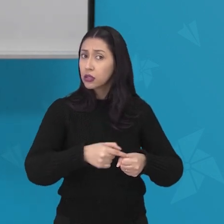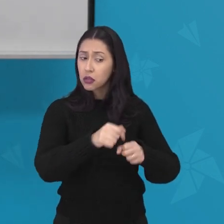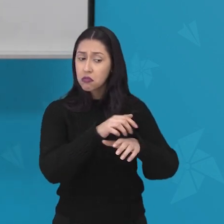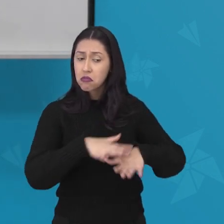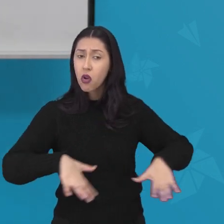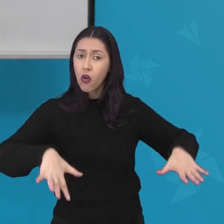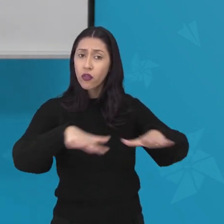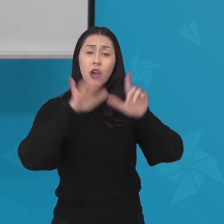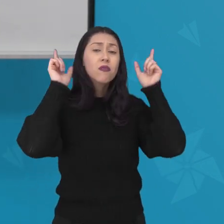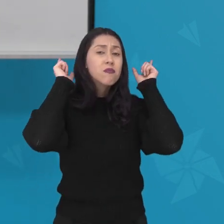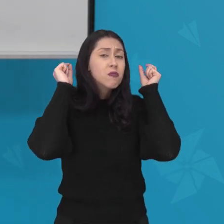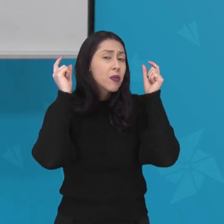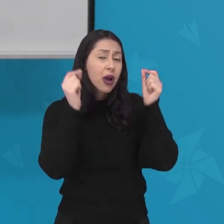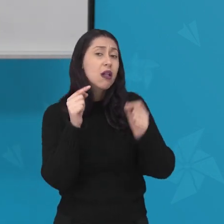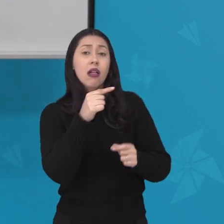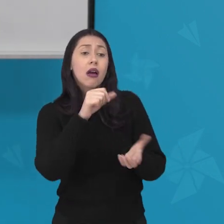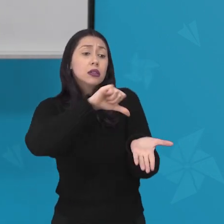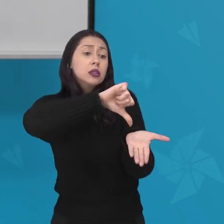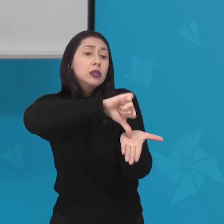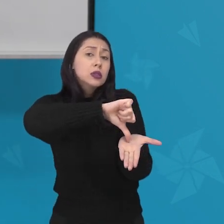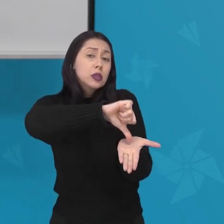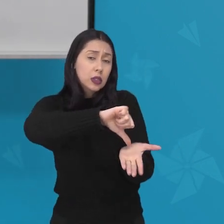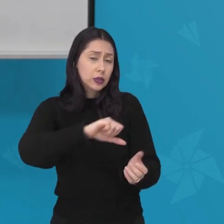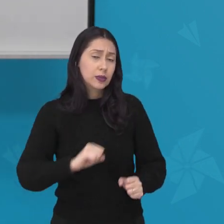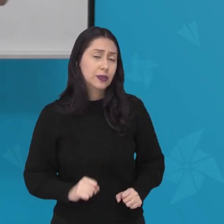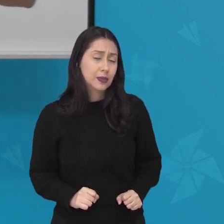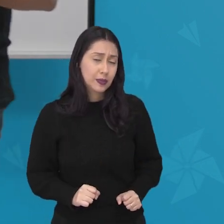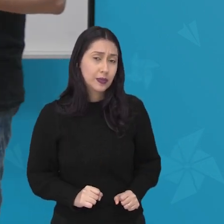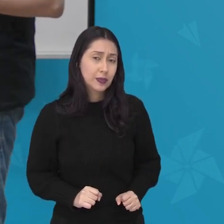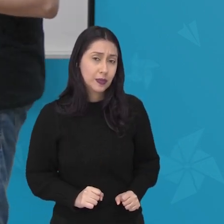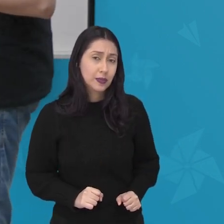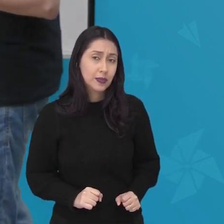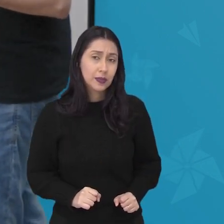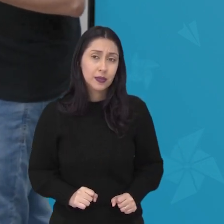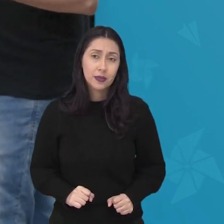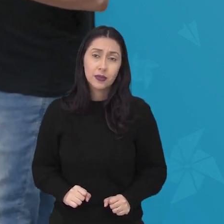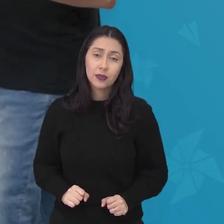na região da Grécia Antiga, em Atenas, por exemplo, né?